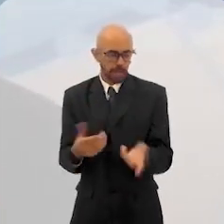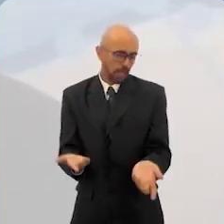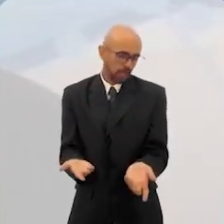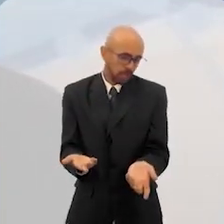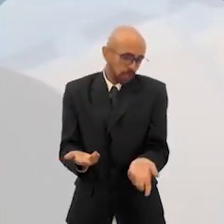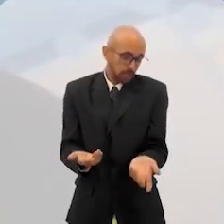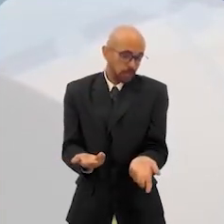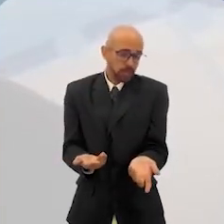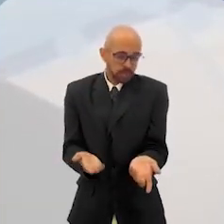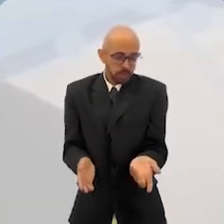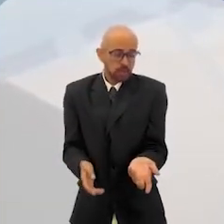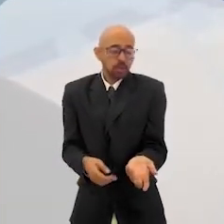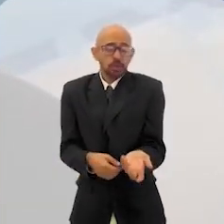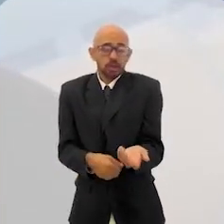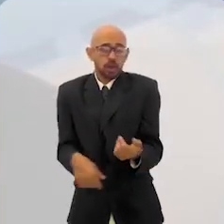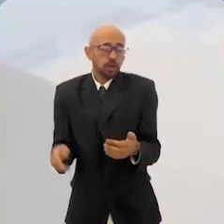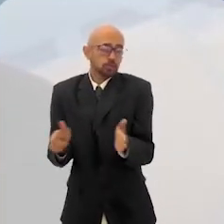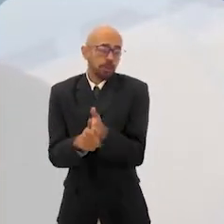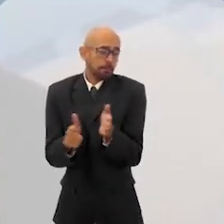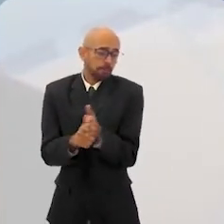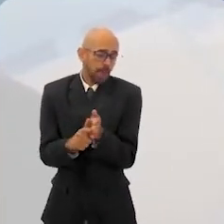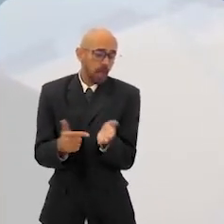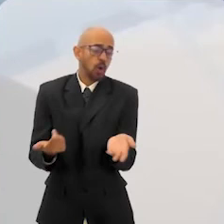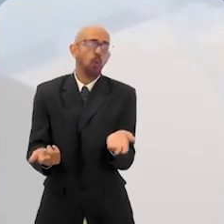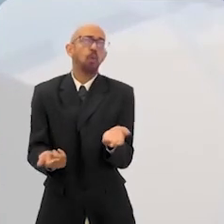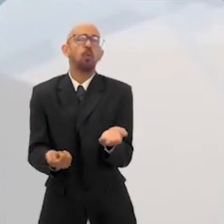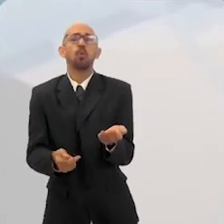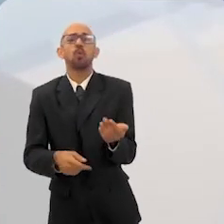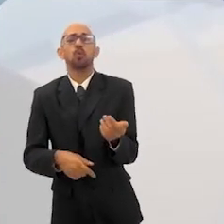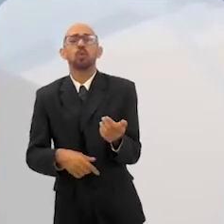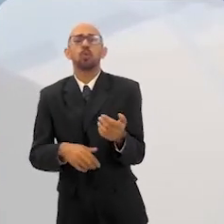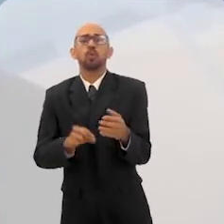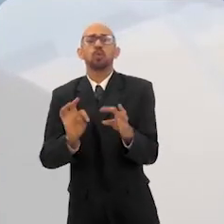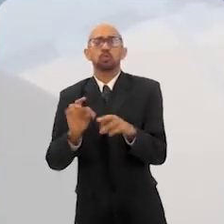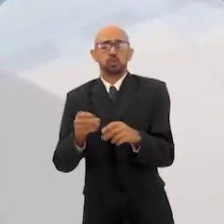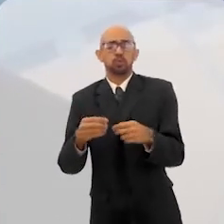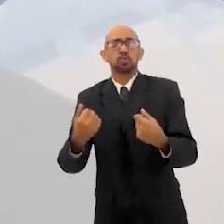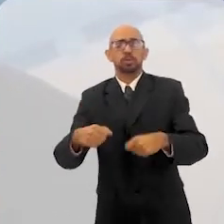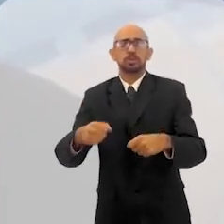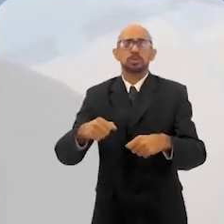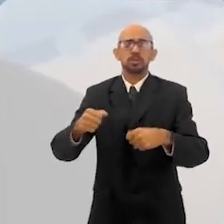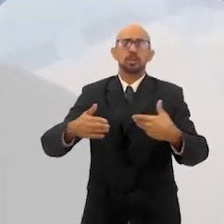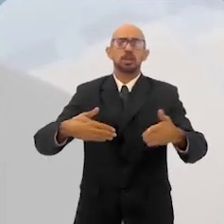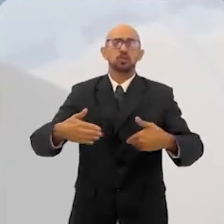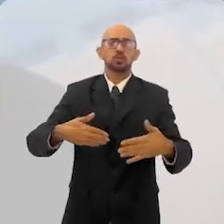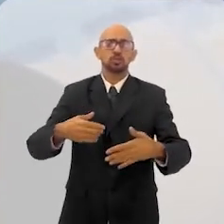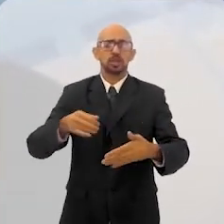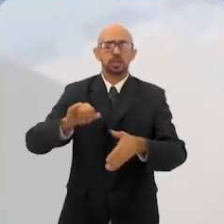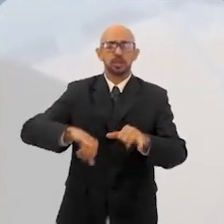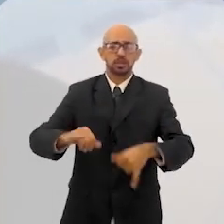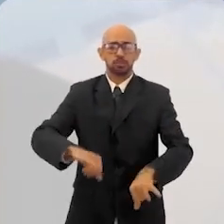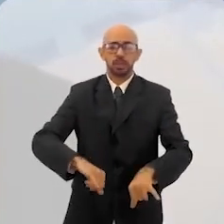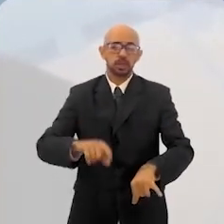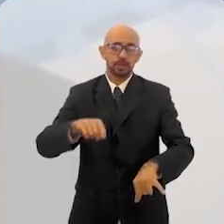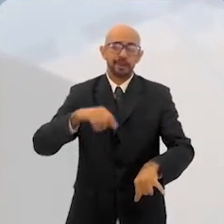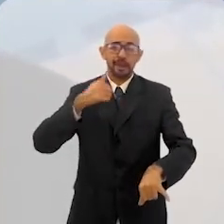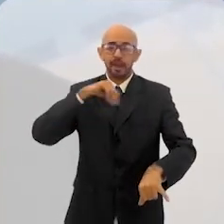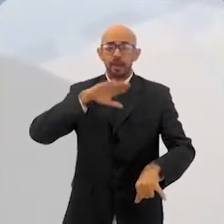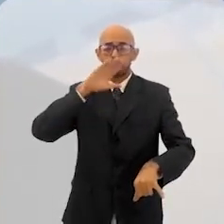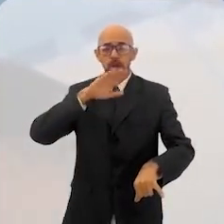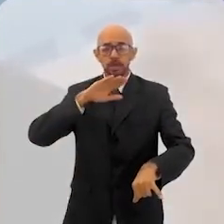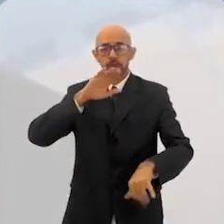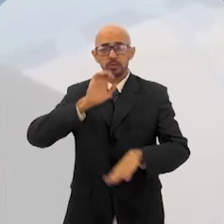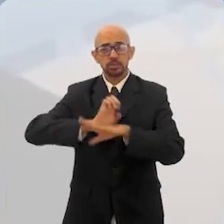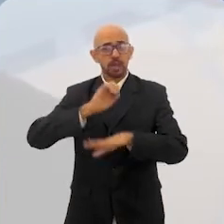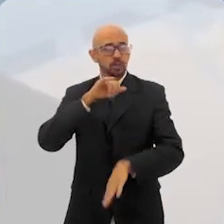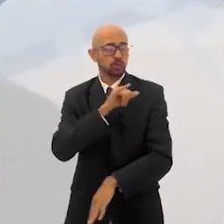indústria química, a indústria de papel vai precisar de uma indústria química, ou seja, a indústria química é a grande indústria mãe. E o estado do Rio de Janeiro perdeu essas indústrias para